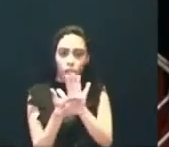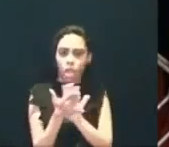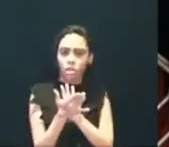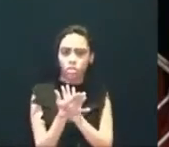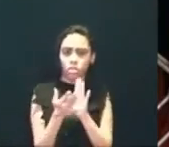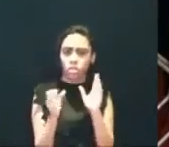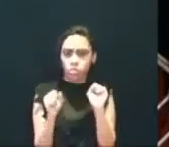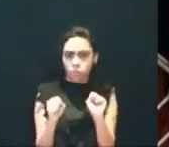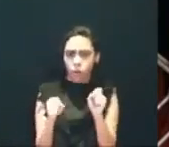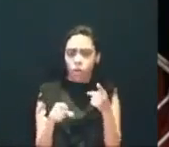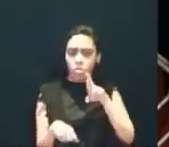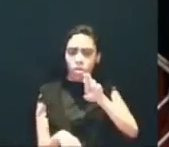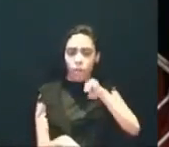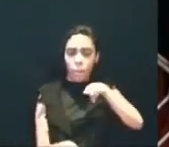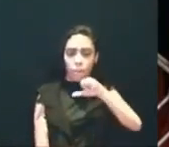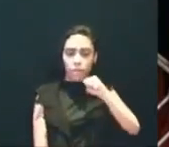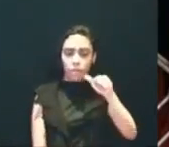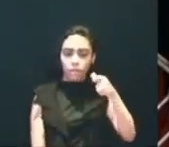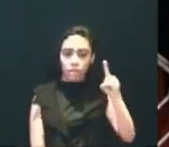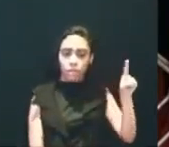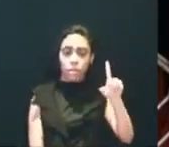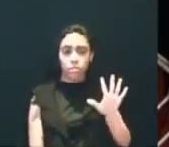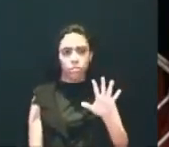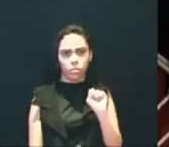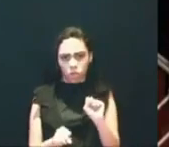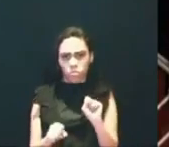é considerado uma remissão, ainda que o paciente seja metastático?